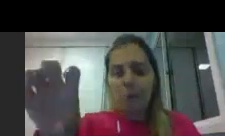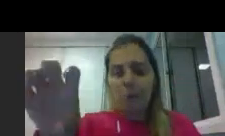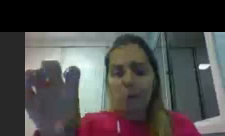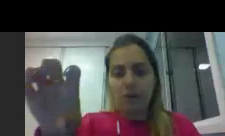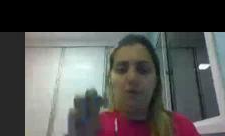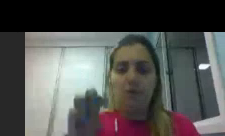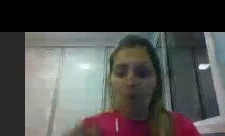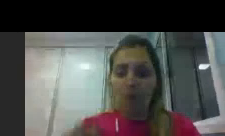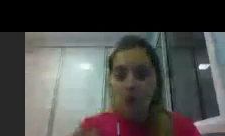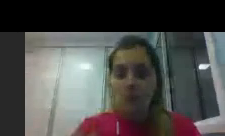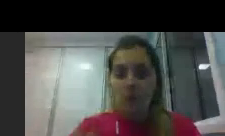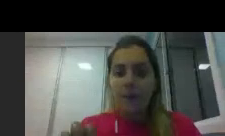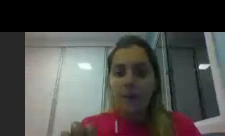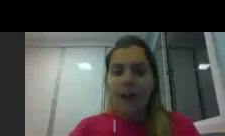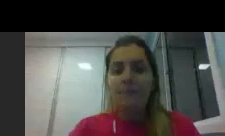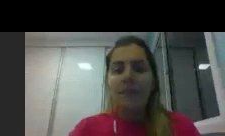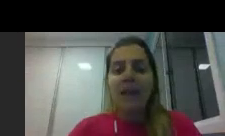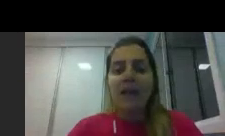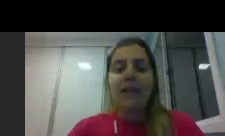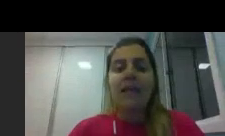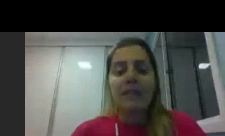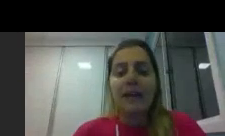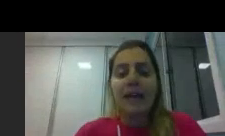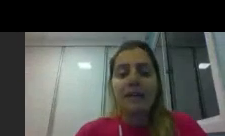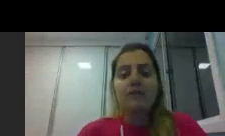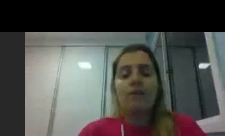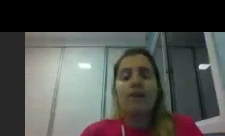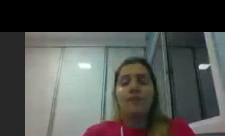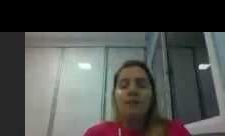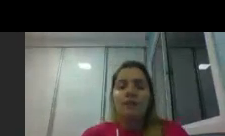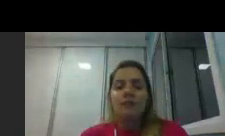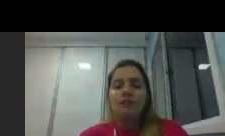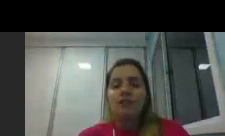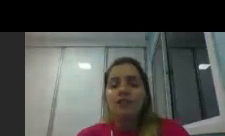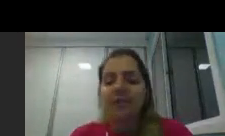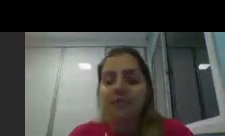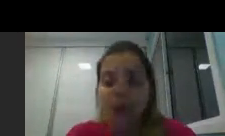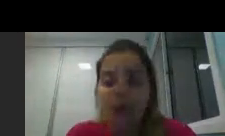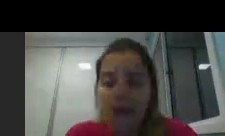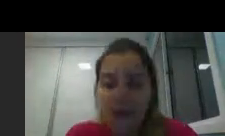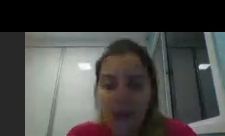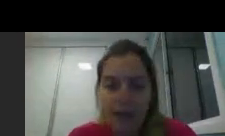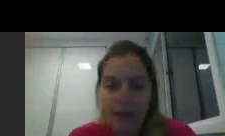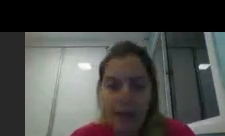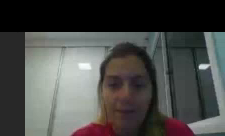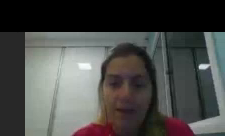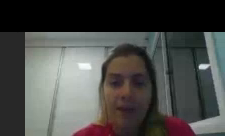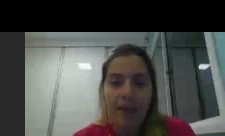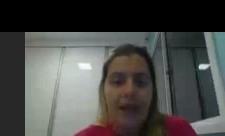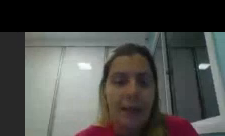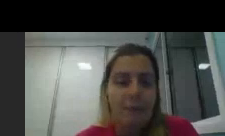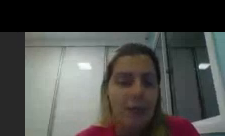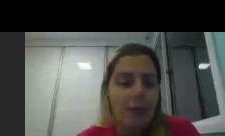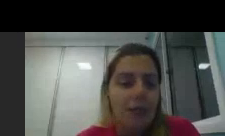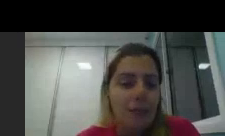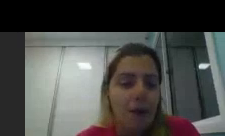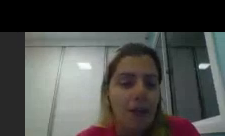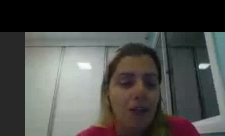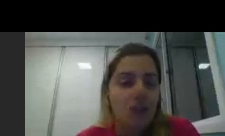que eu posso produzir ou não, tá? E nesse caso, a importância da gente conhecer o fator RH